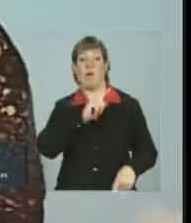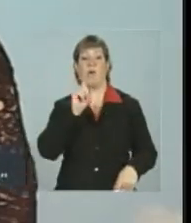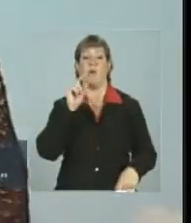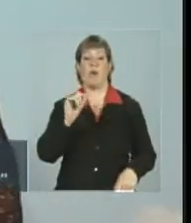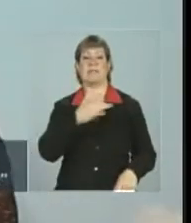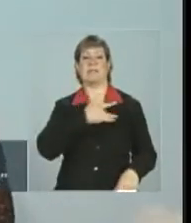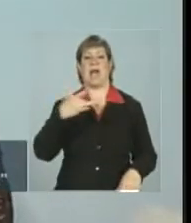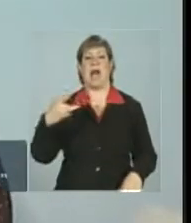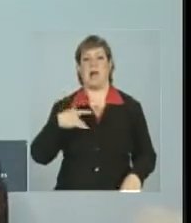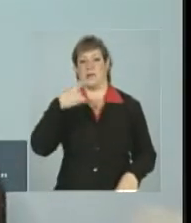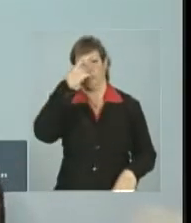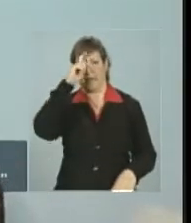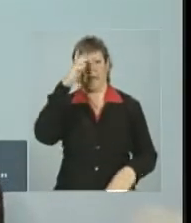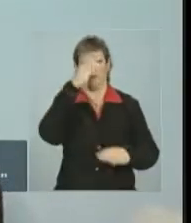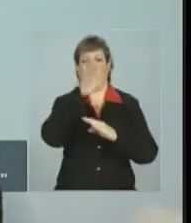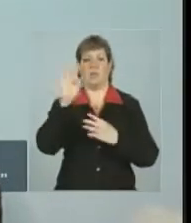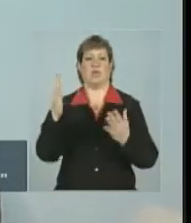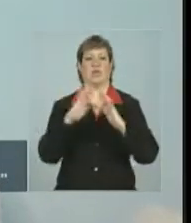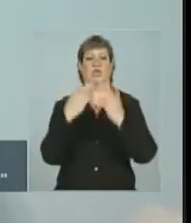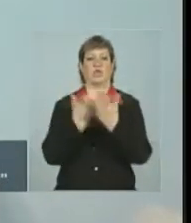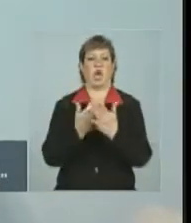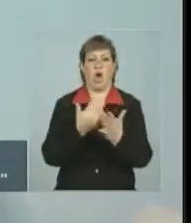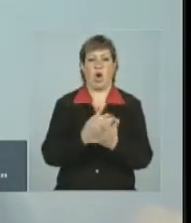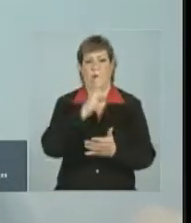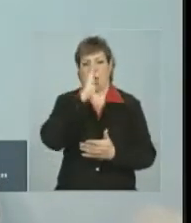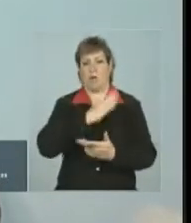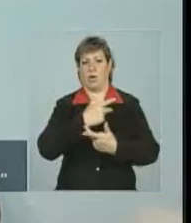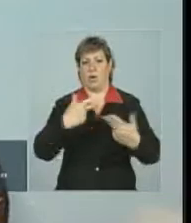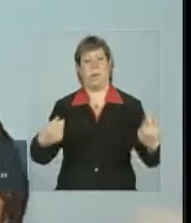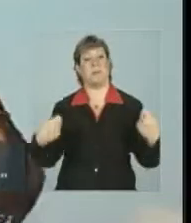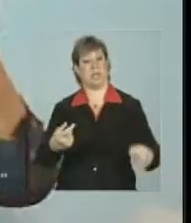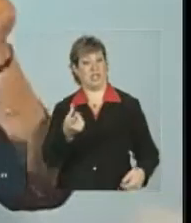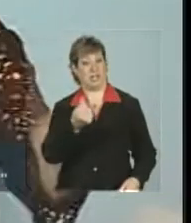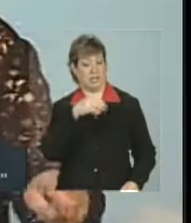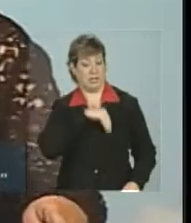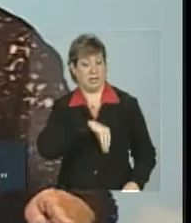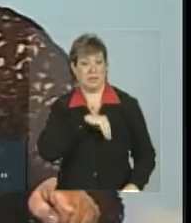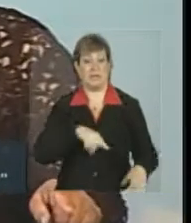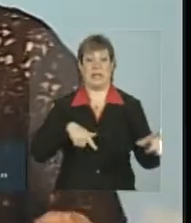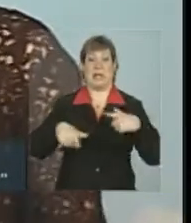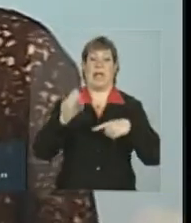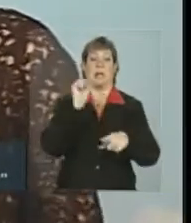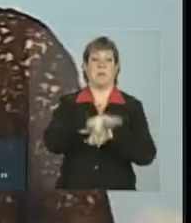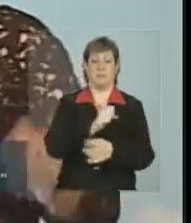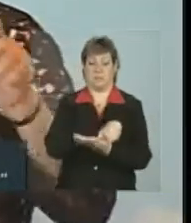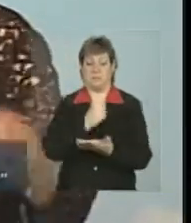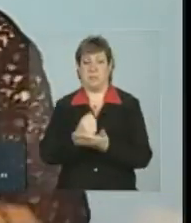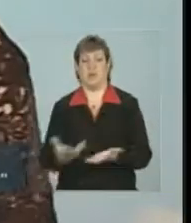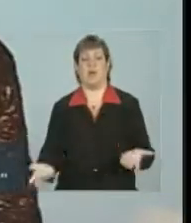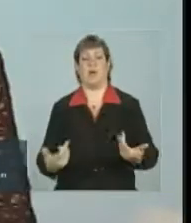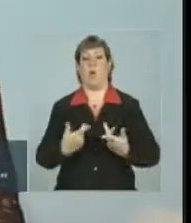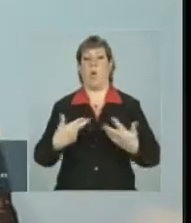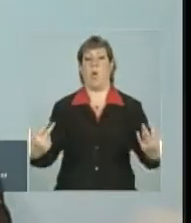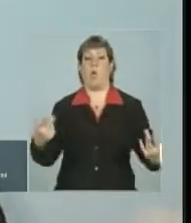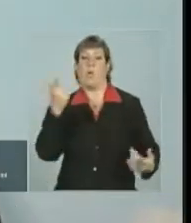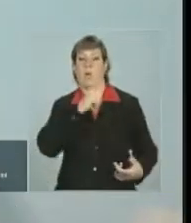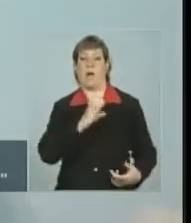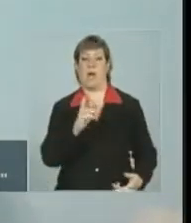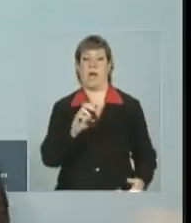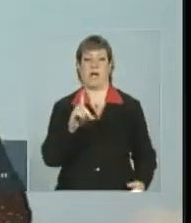de saúde e de educação. Precisa de renda, precisa de emprego, precisa de acesso ao